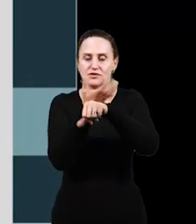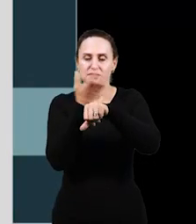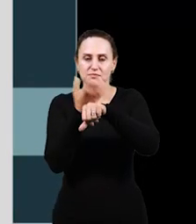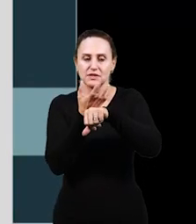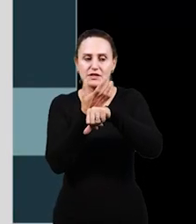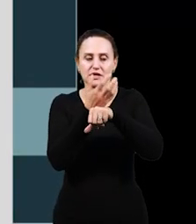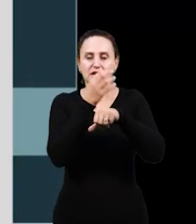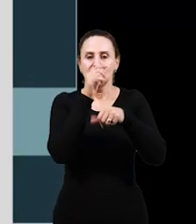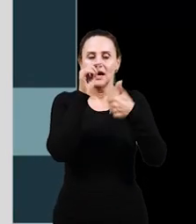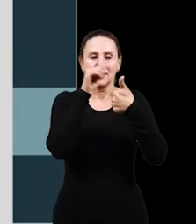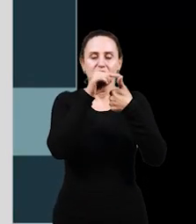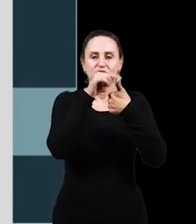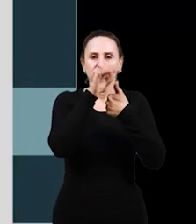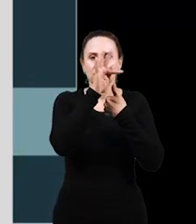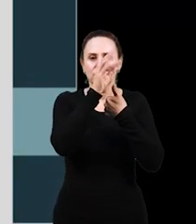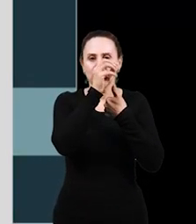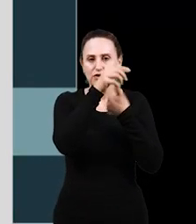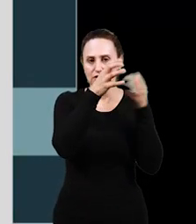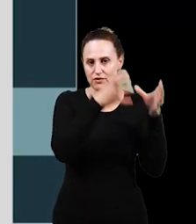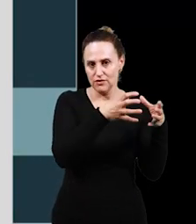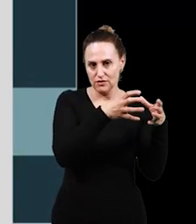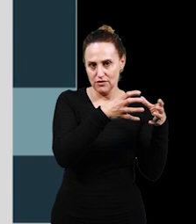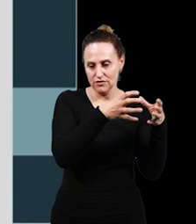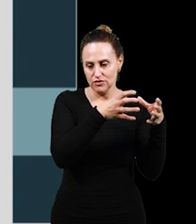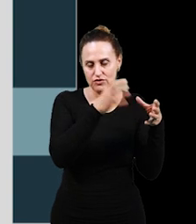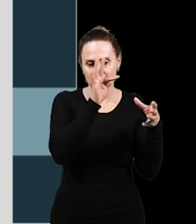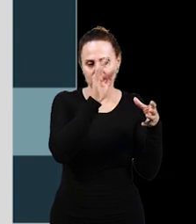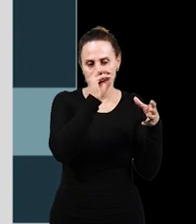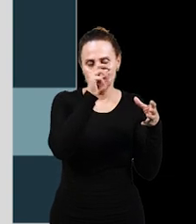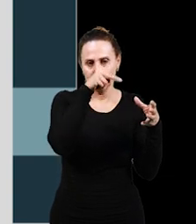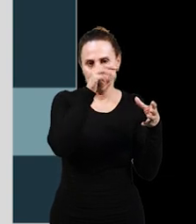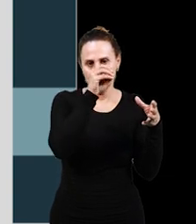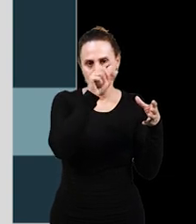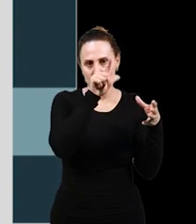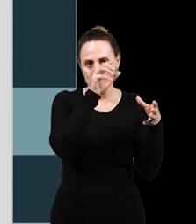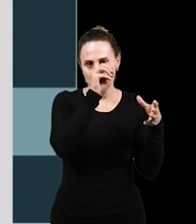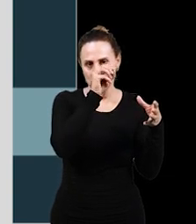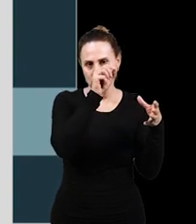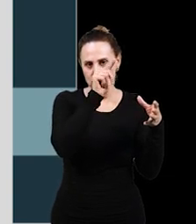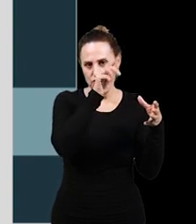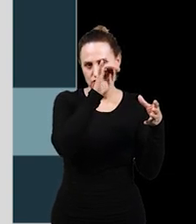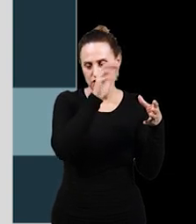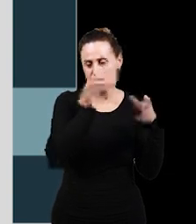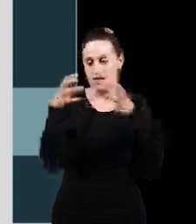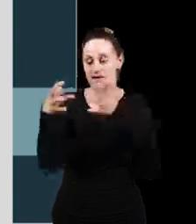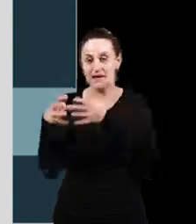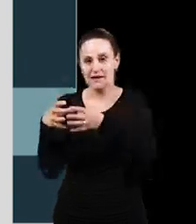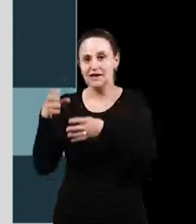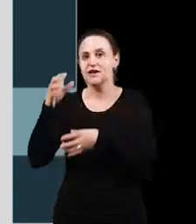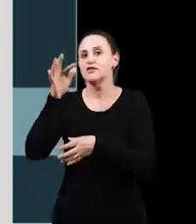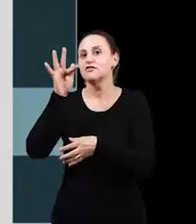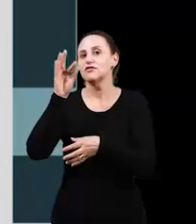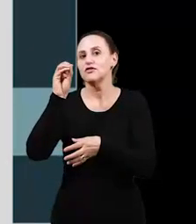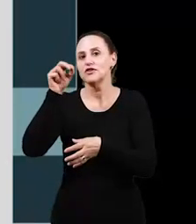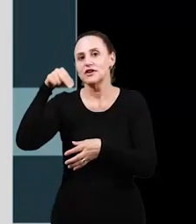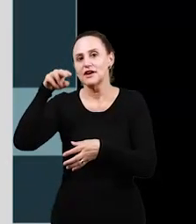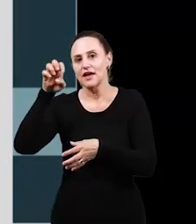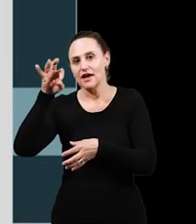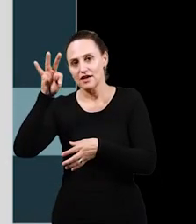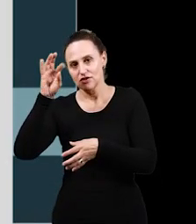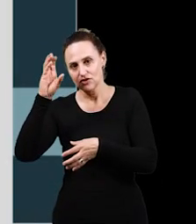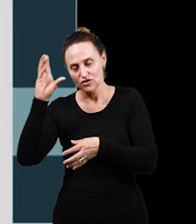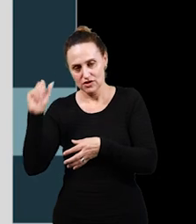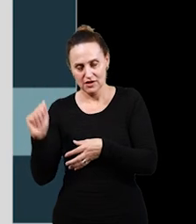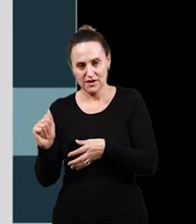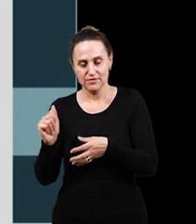sendo uma fonologia o fonêmica e a outra fonética como vocês podem observar o Matoso Câmara